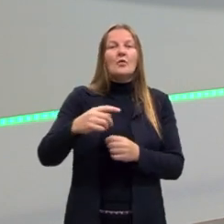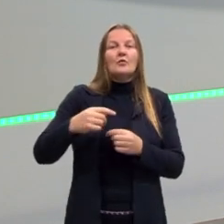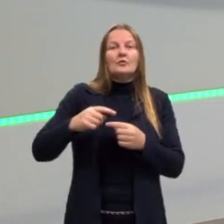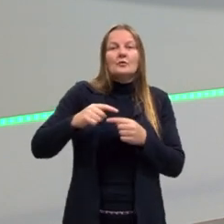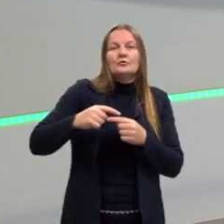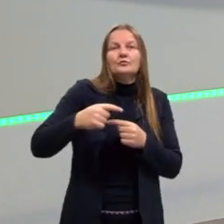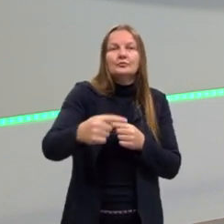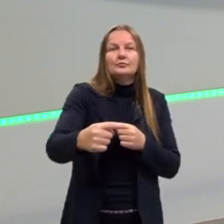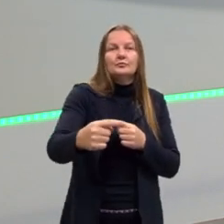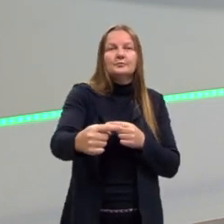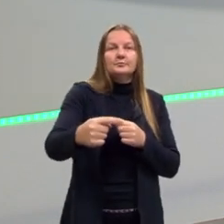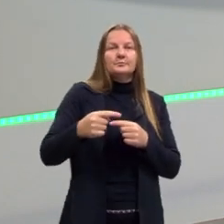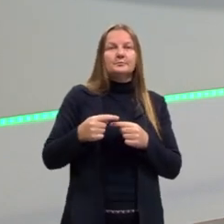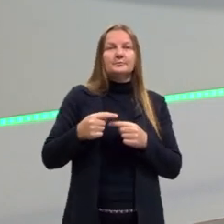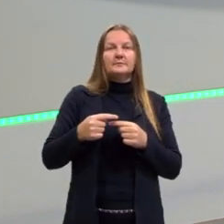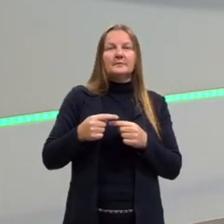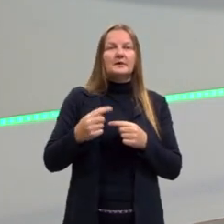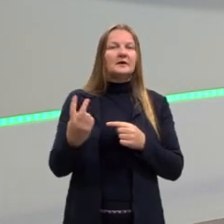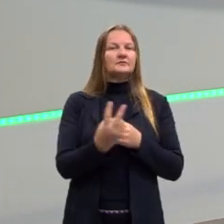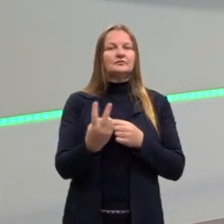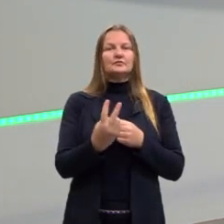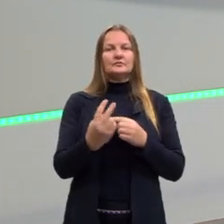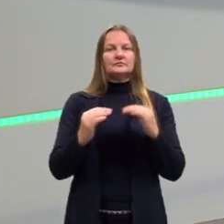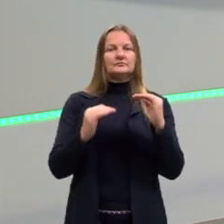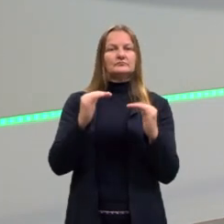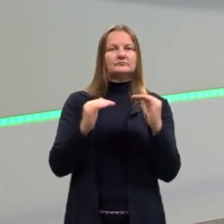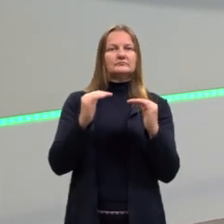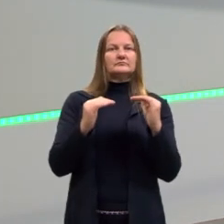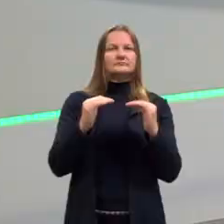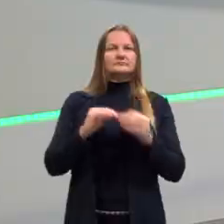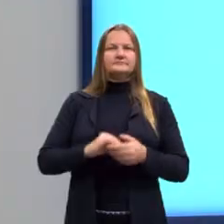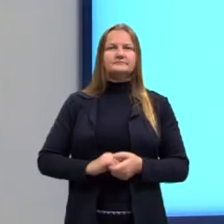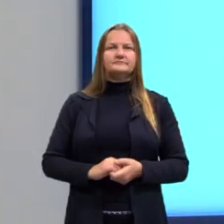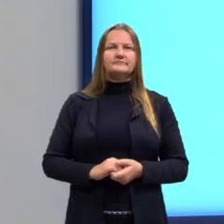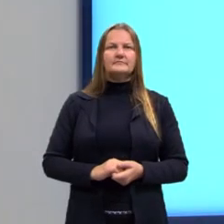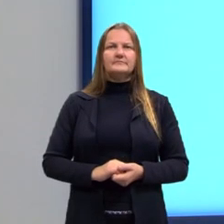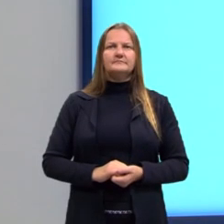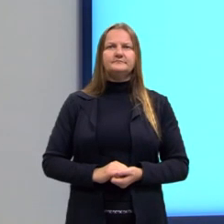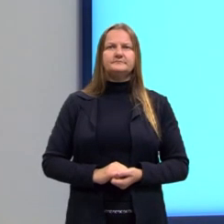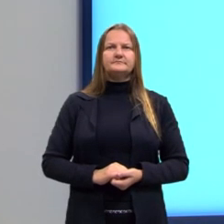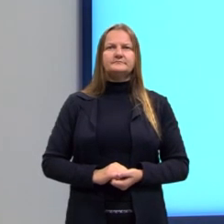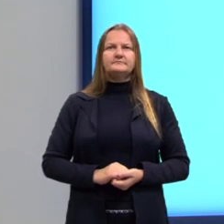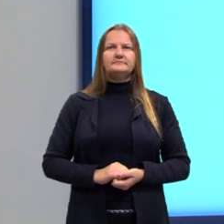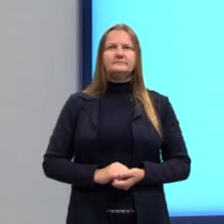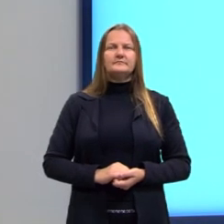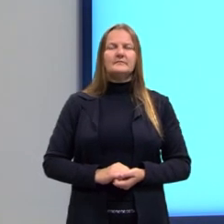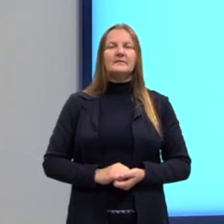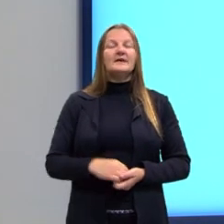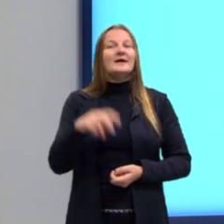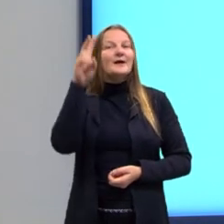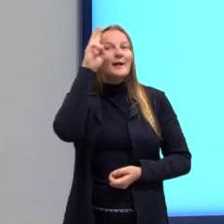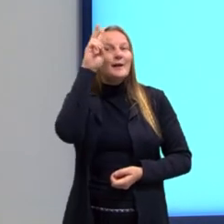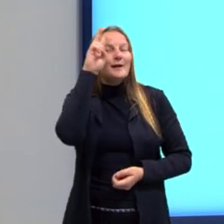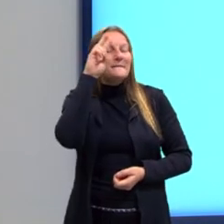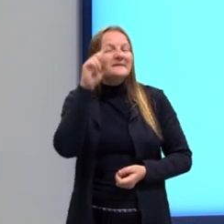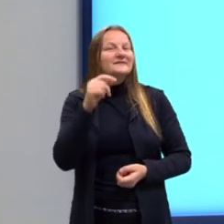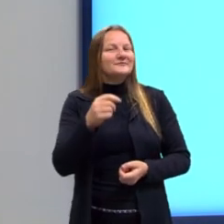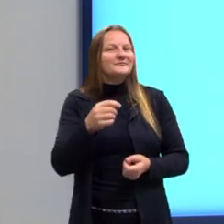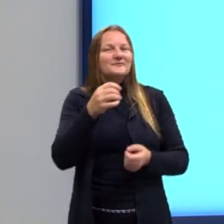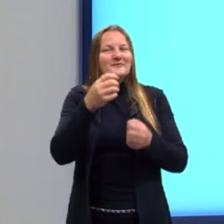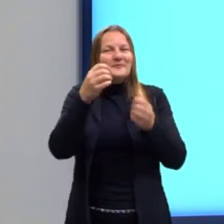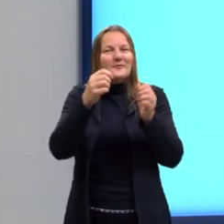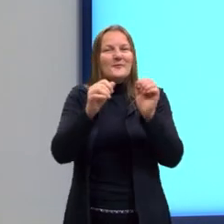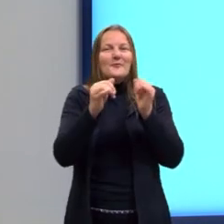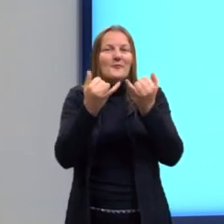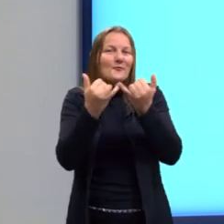tanta direta quanto a inversa bom então lembrando lá do óculos 2 em 1